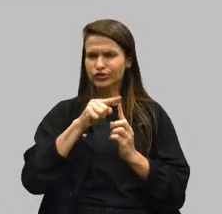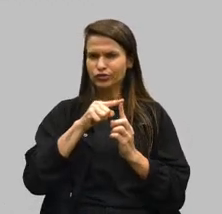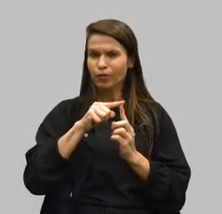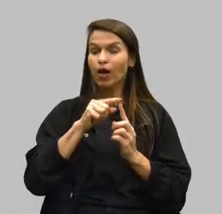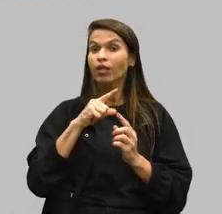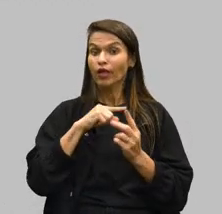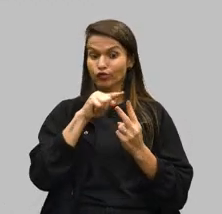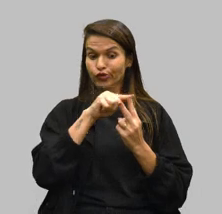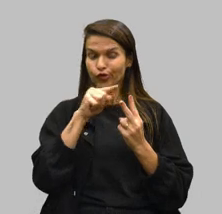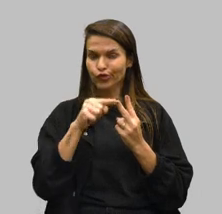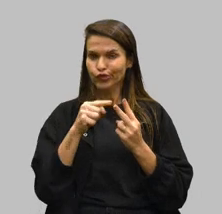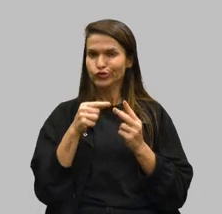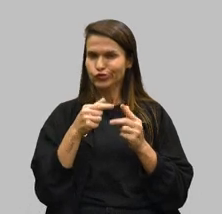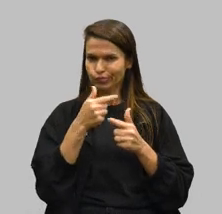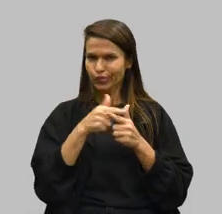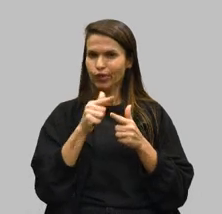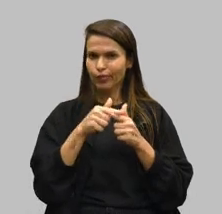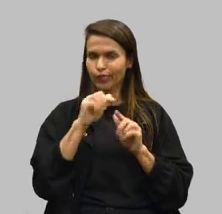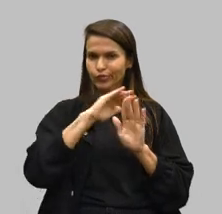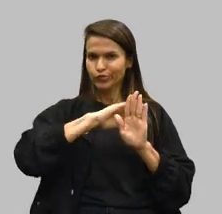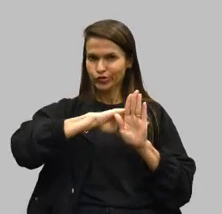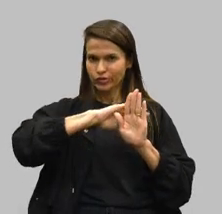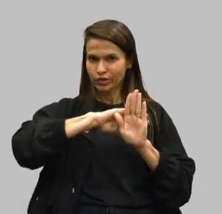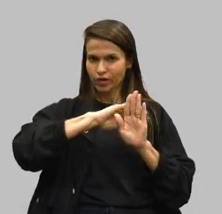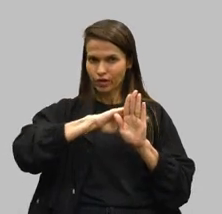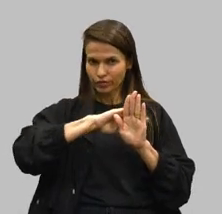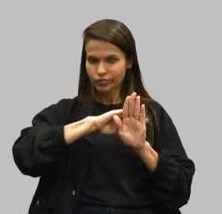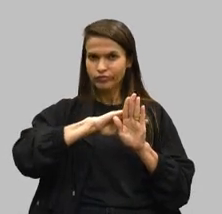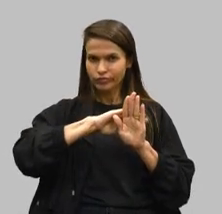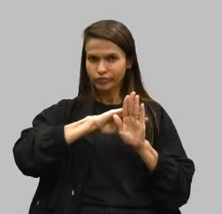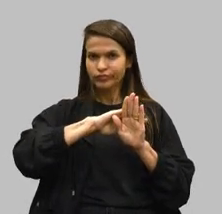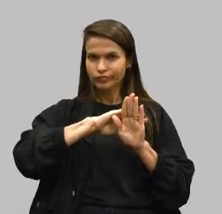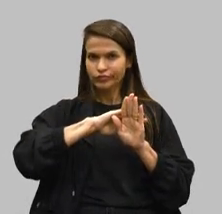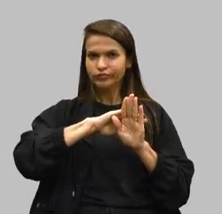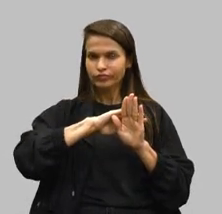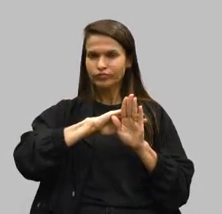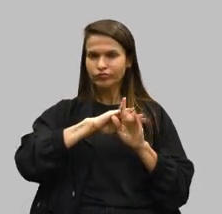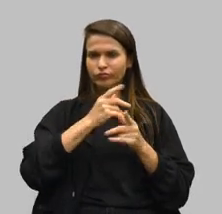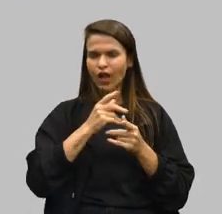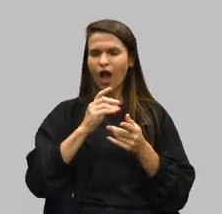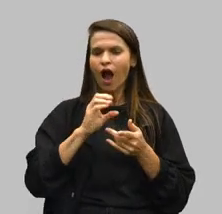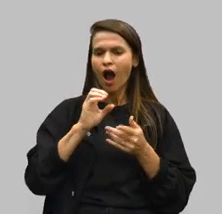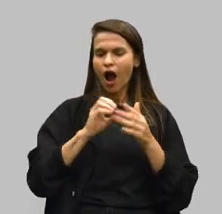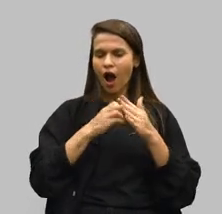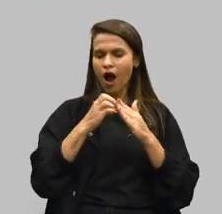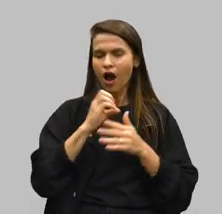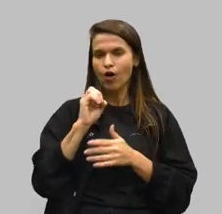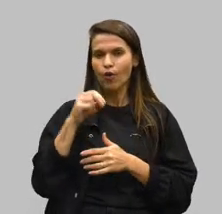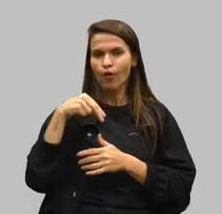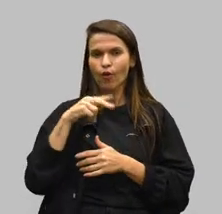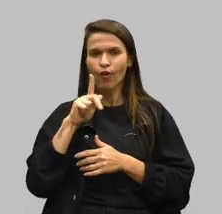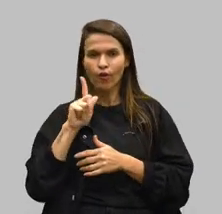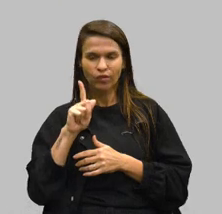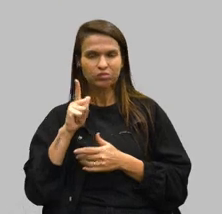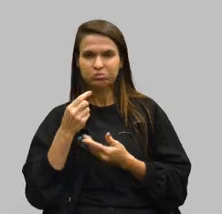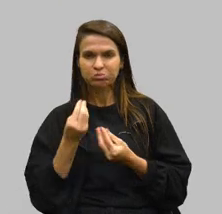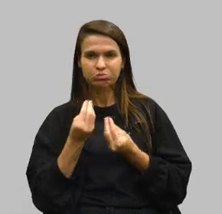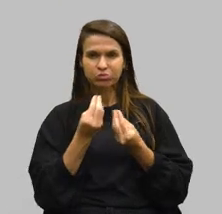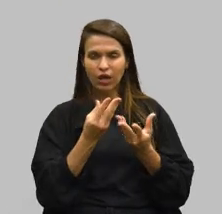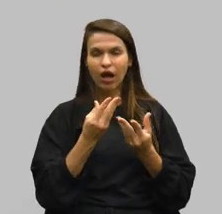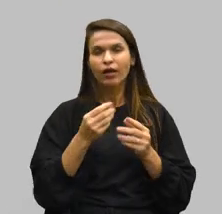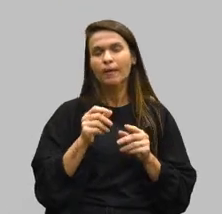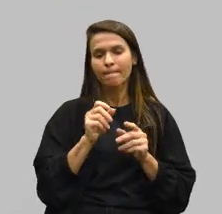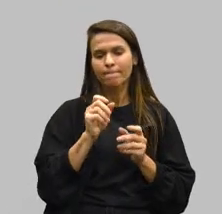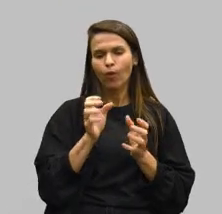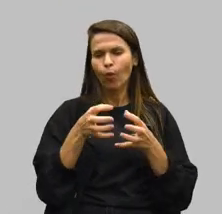grandes problemas por trás disso a exploração de ones que não entregam e o tráfico de drogas que quer manter essas pessoas em